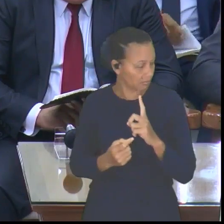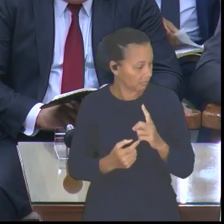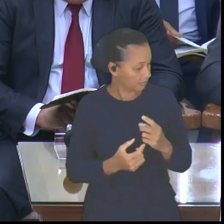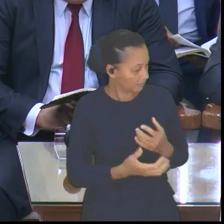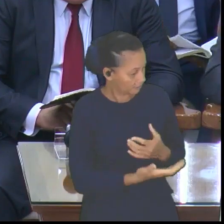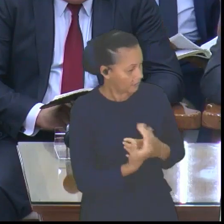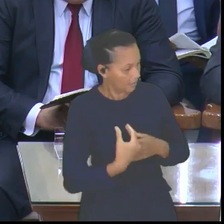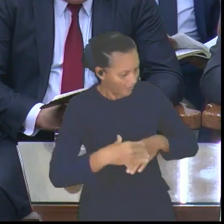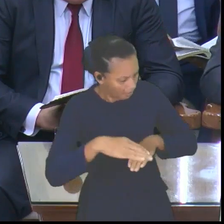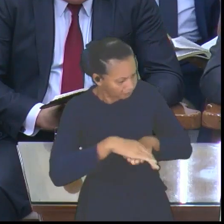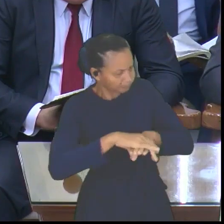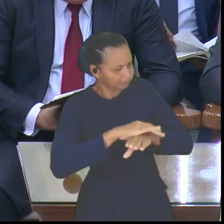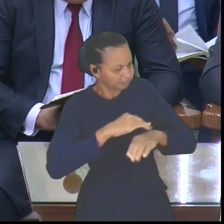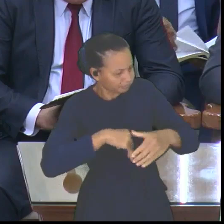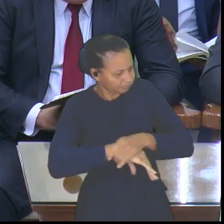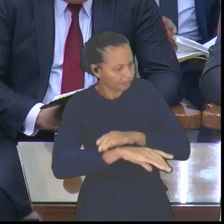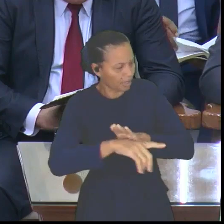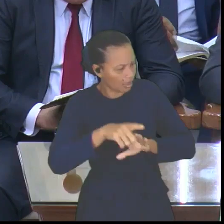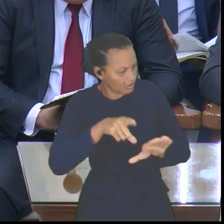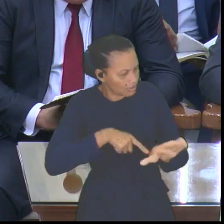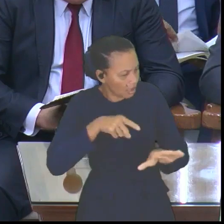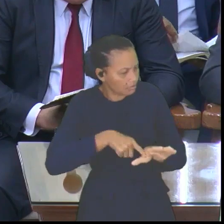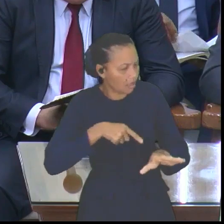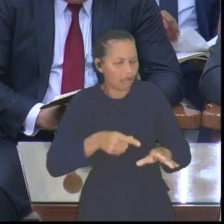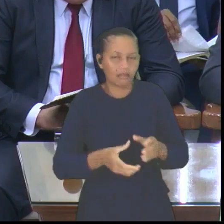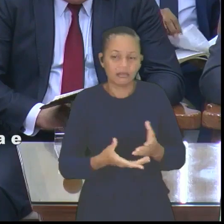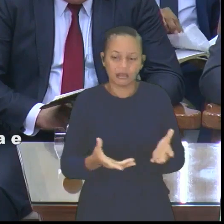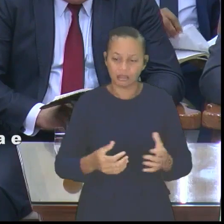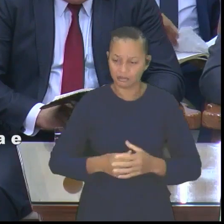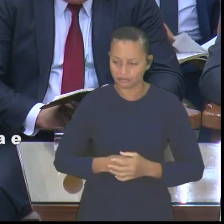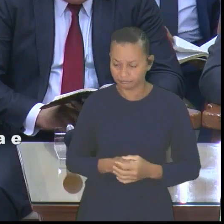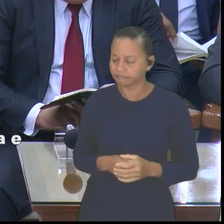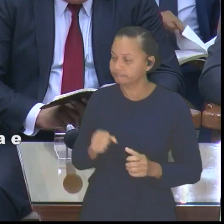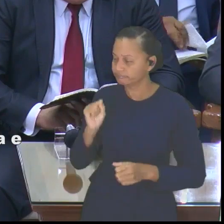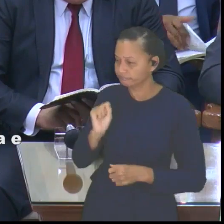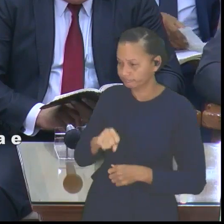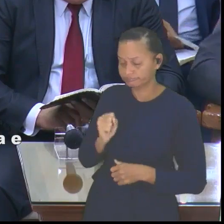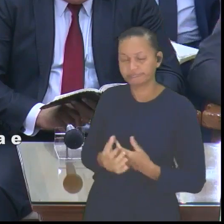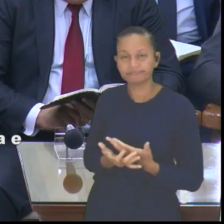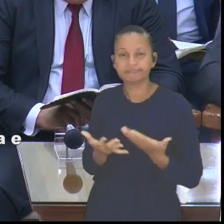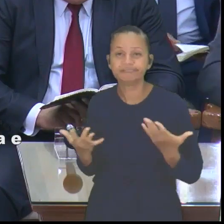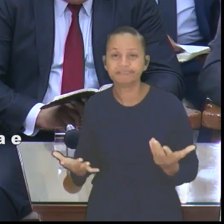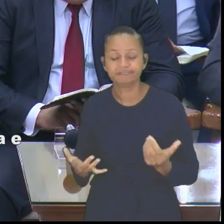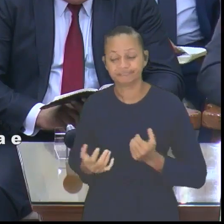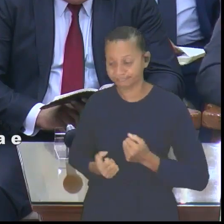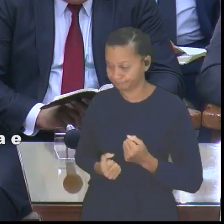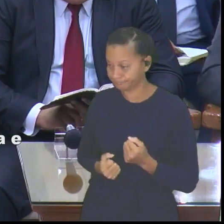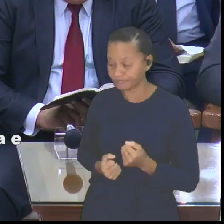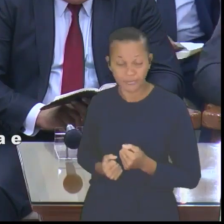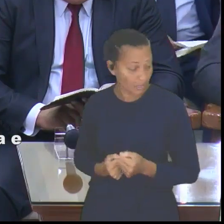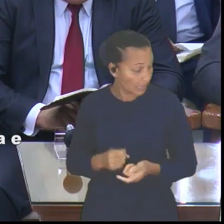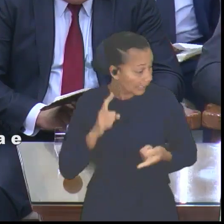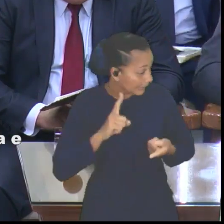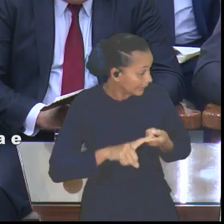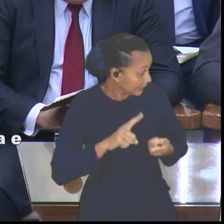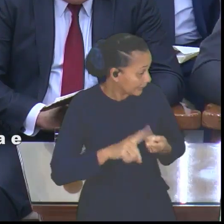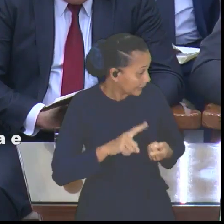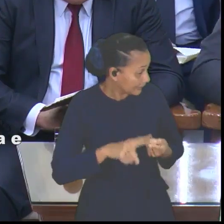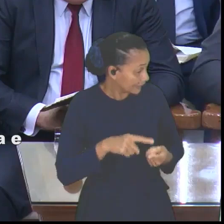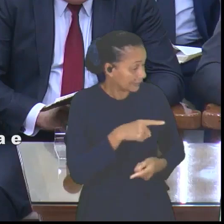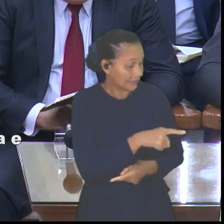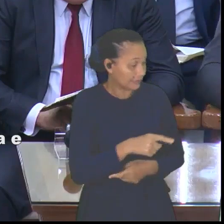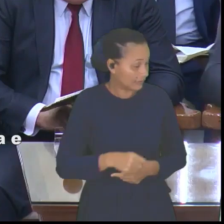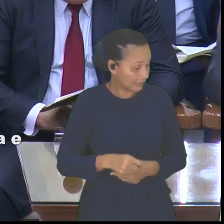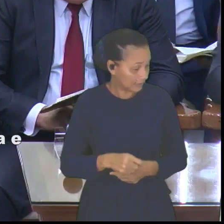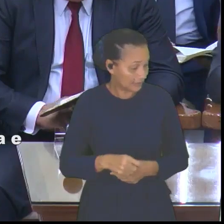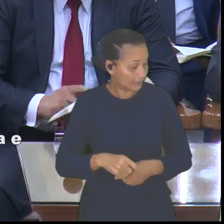ata as tuas sandálias. E ele o fez assim. Disse-lhe mais: Lança às costas